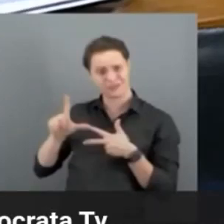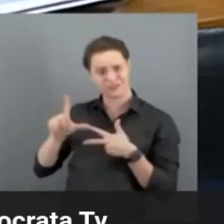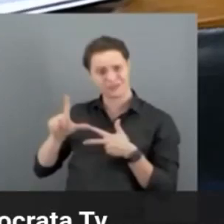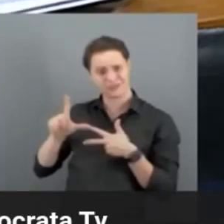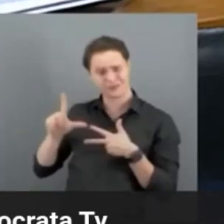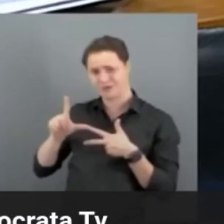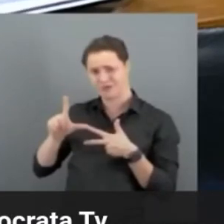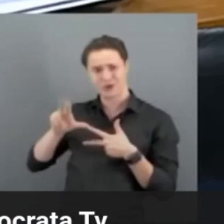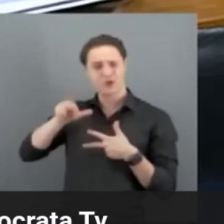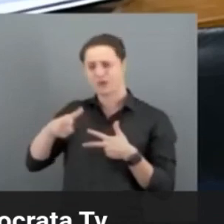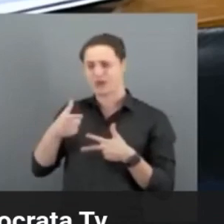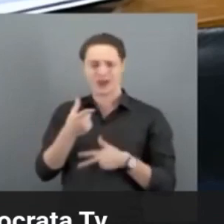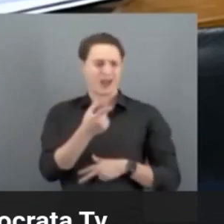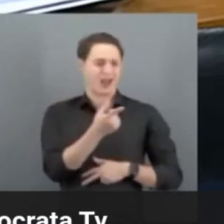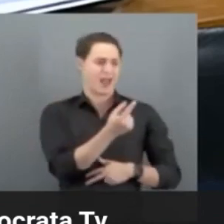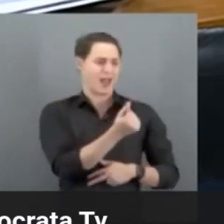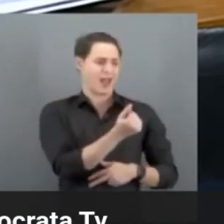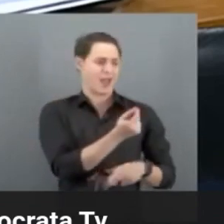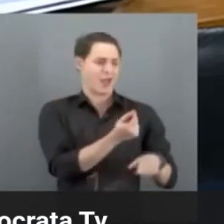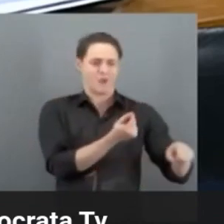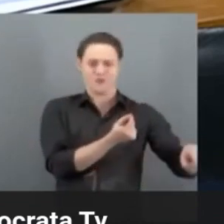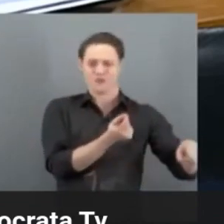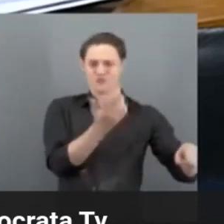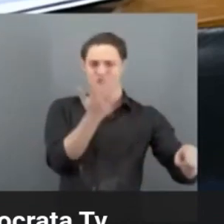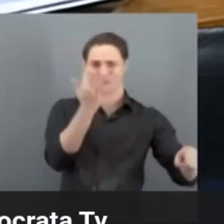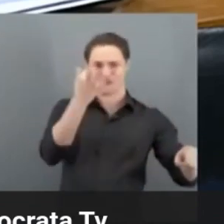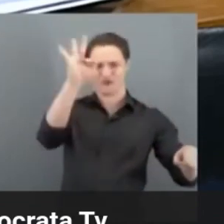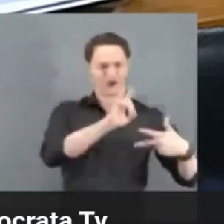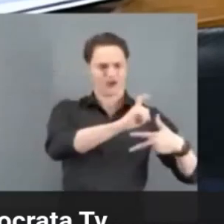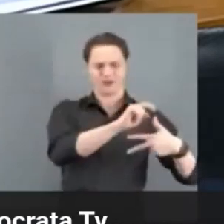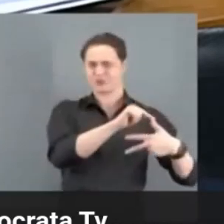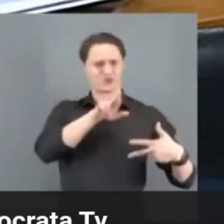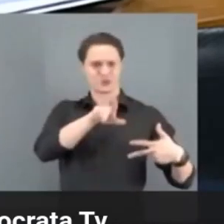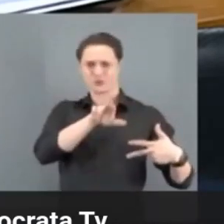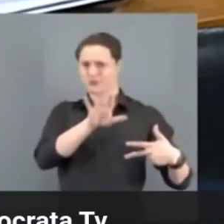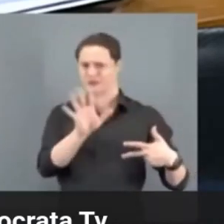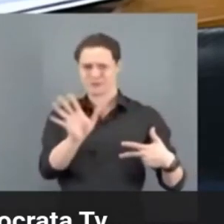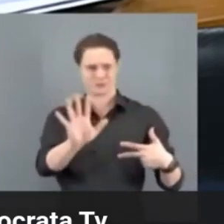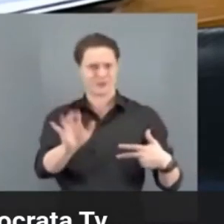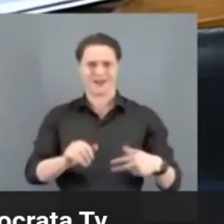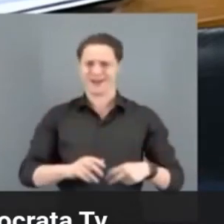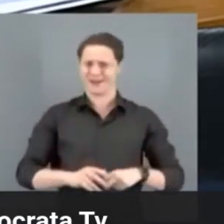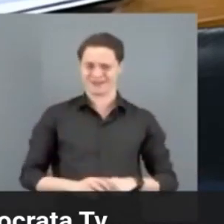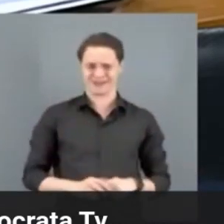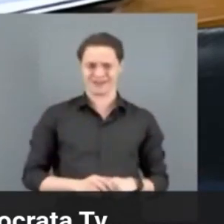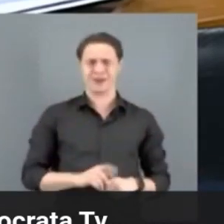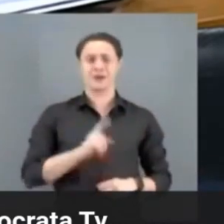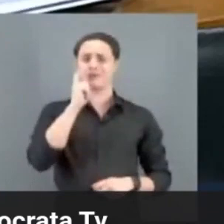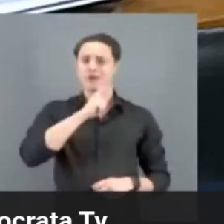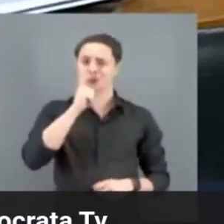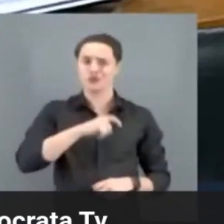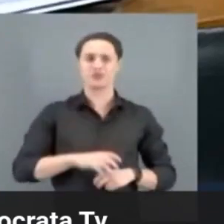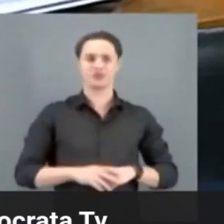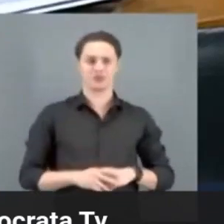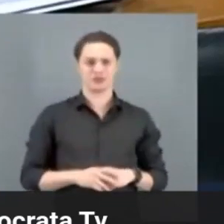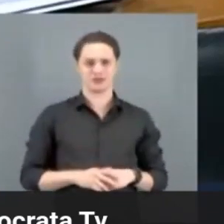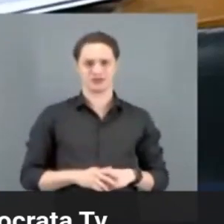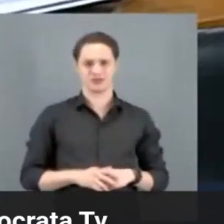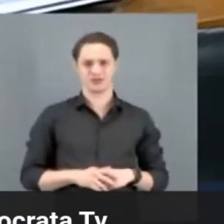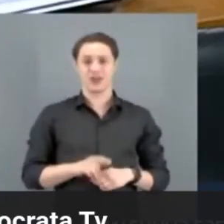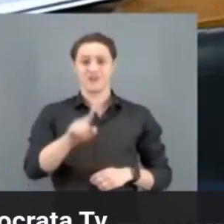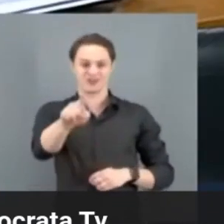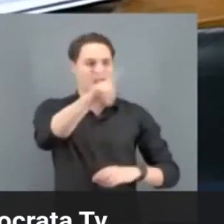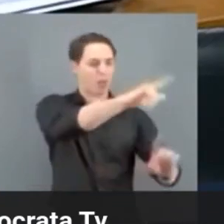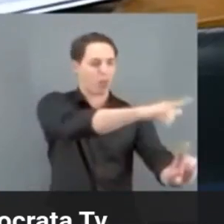Play. Não era da parte discricionária do governo Bolsonaro. Tem muita mentira. E o senhor foi